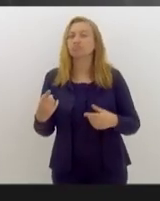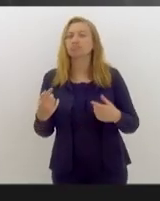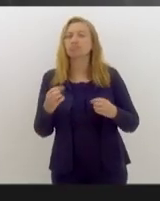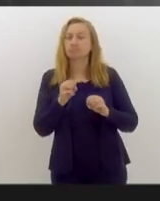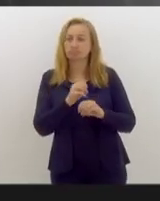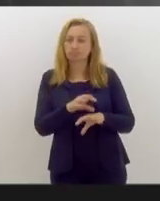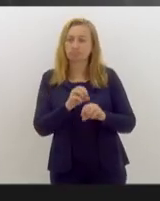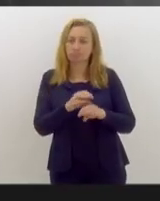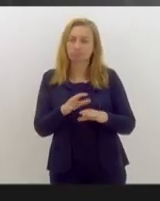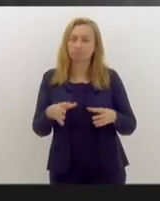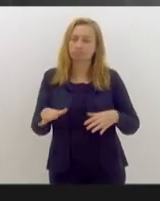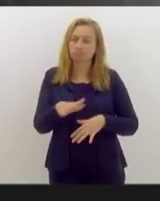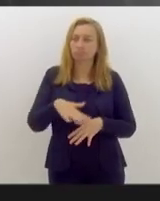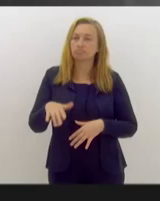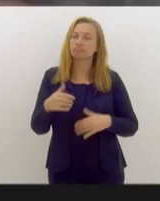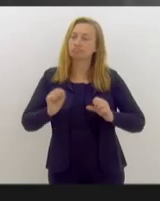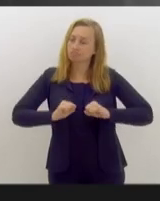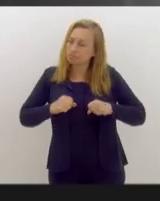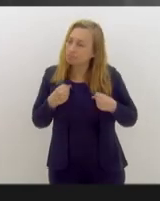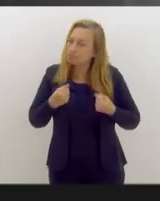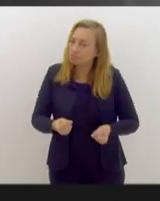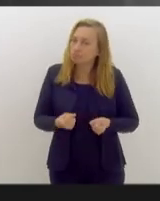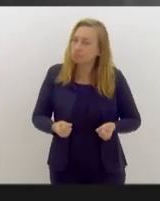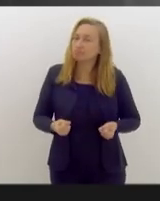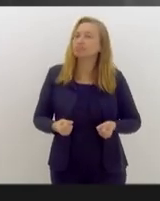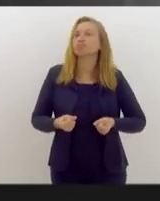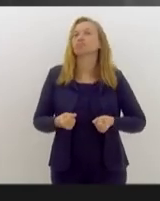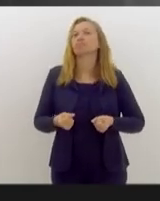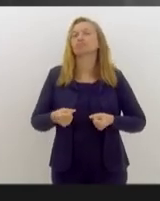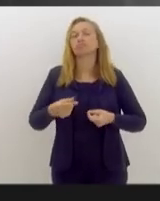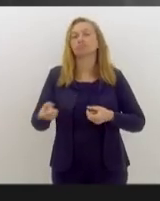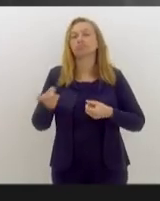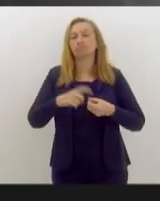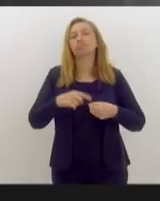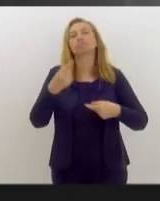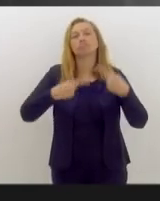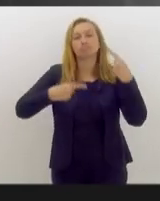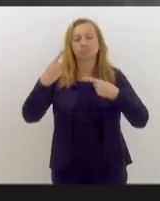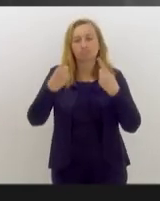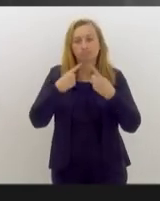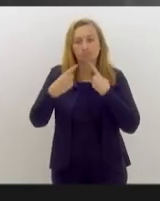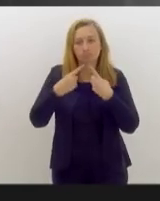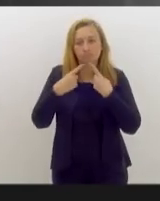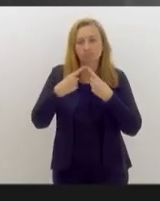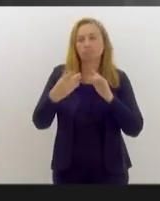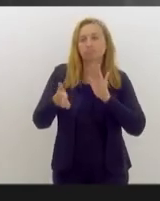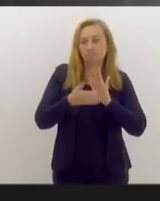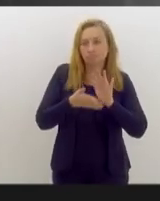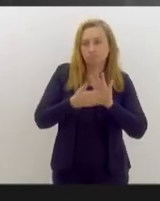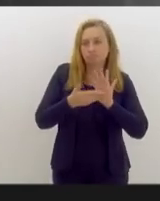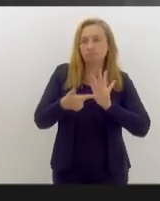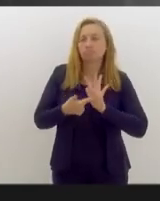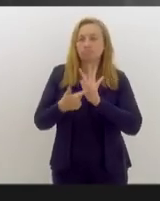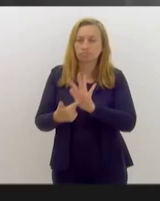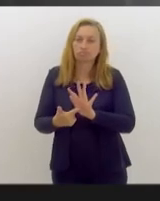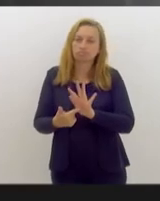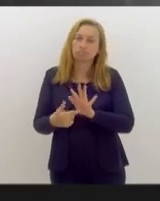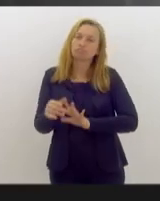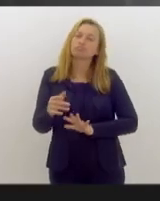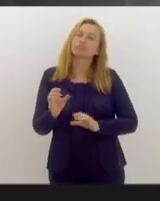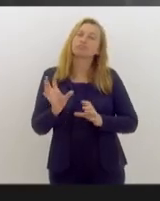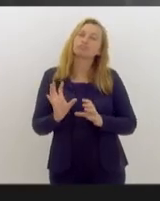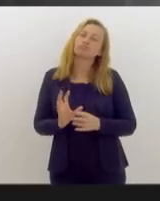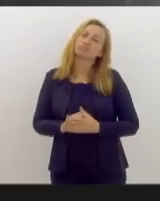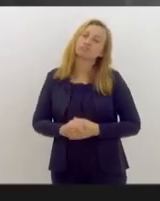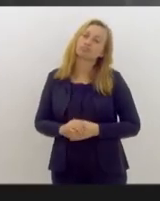construir, reforçar e retomar os debates em torno das propostas que foram colocadas no